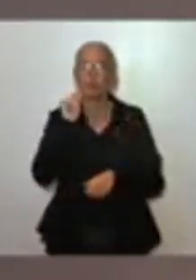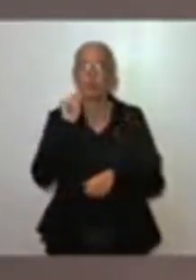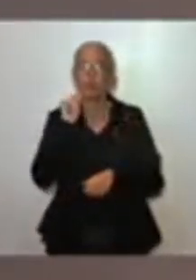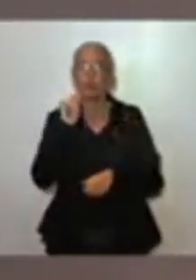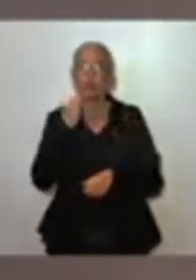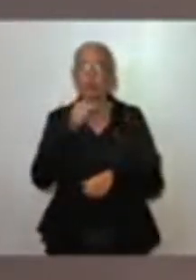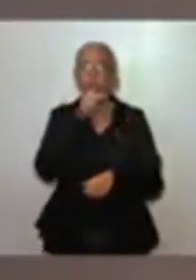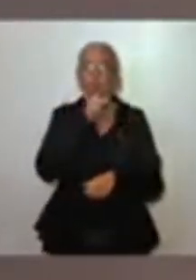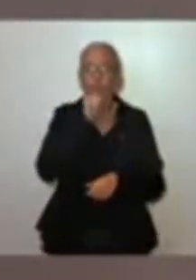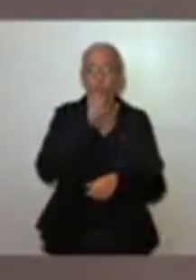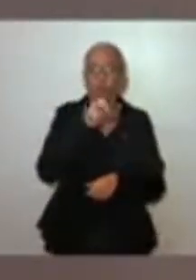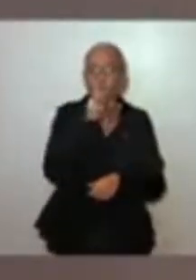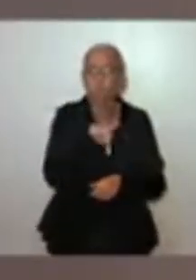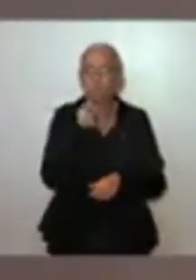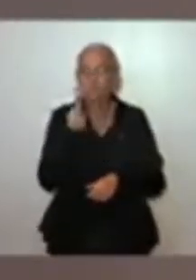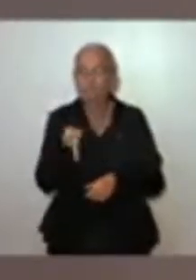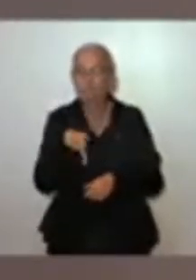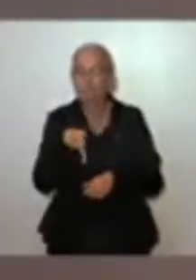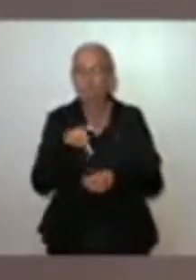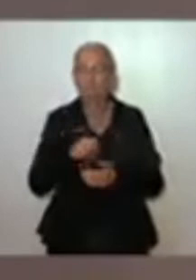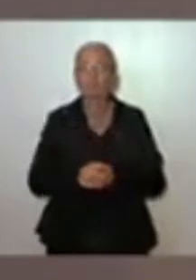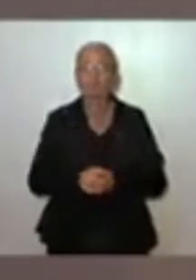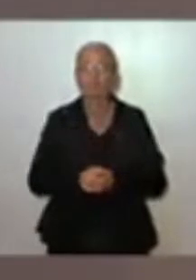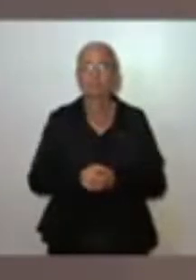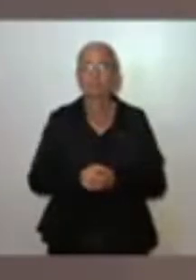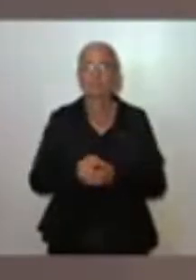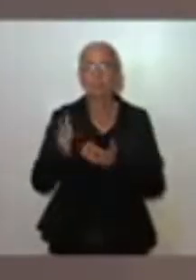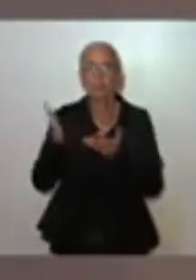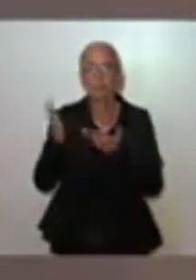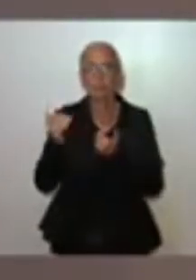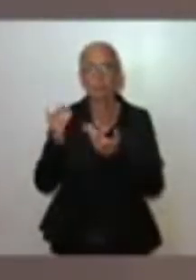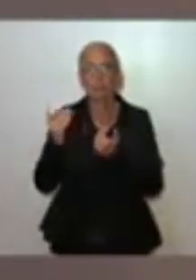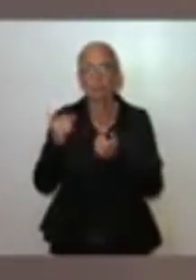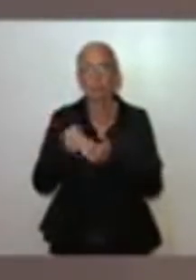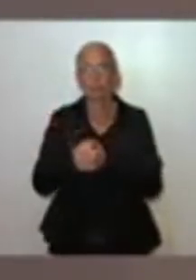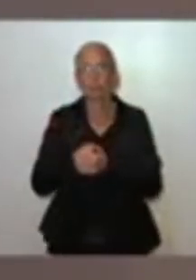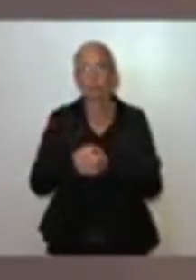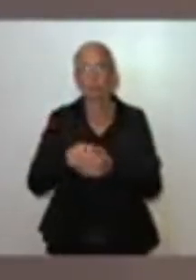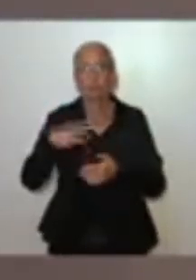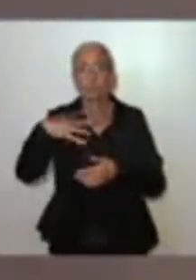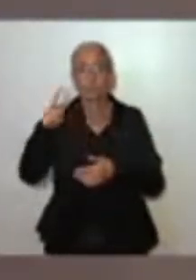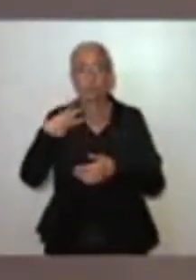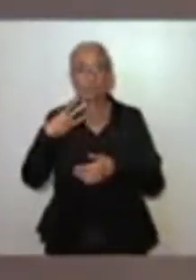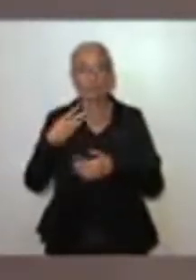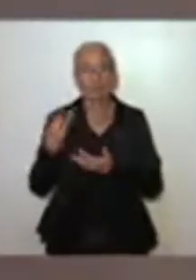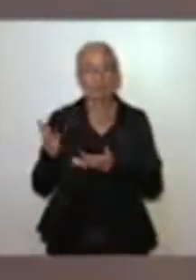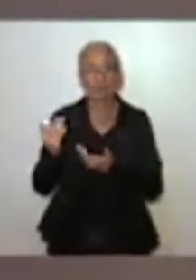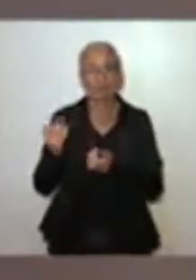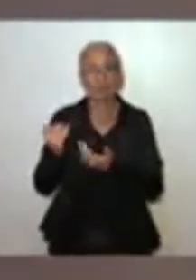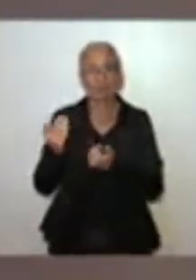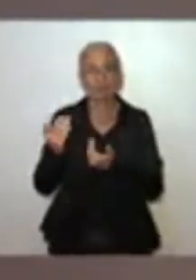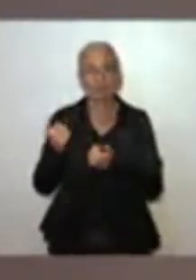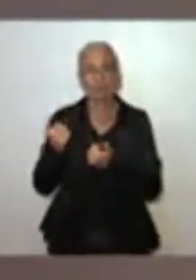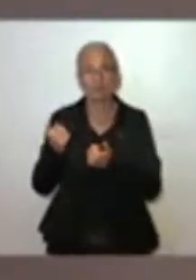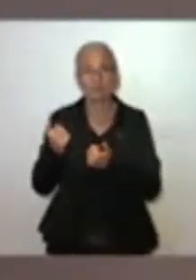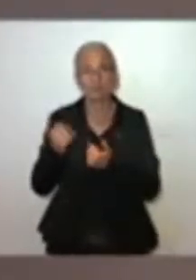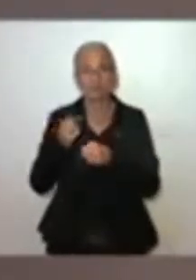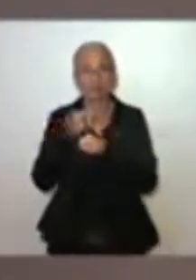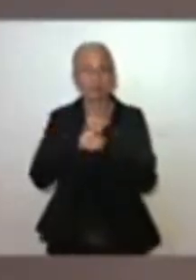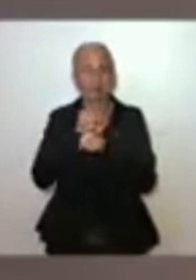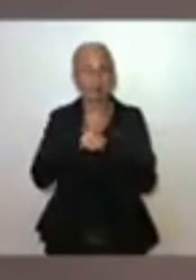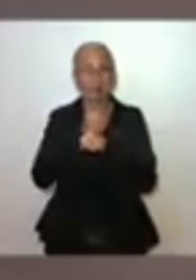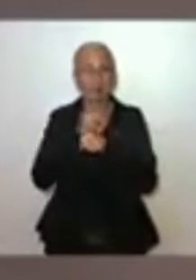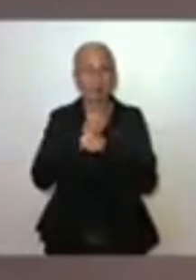velho professor o mais jovem também já tô na minha terceira Juventude sou jovem muito tempo